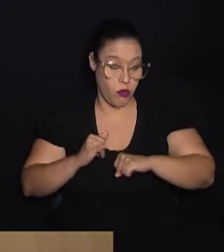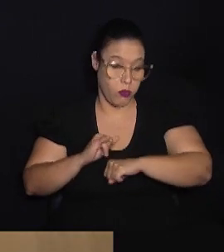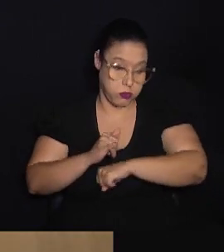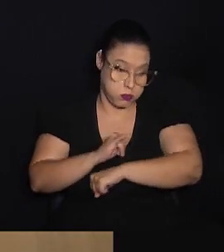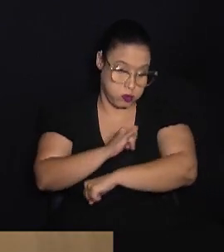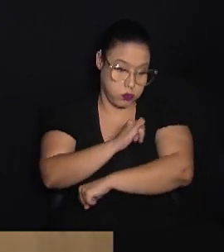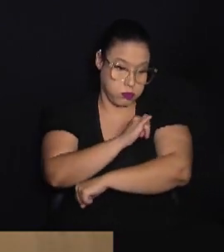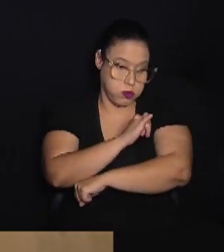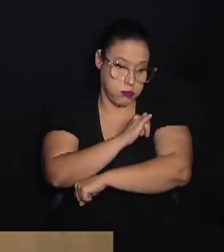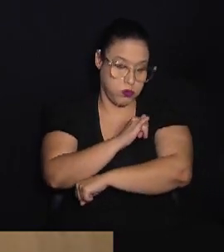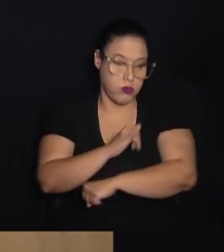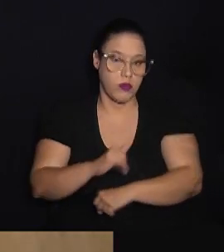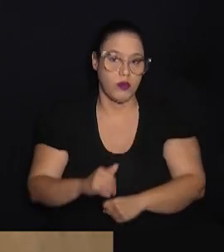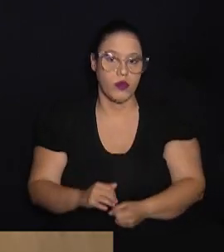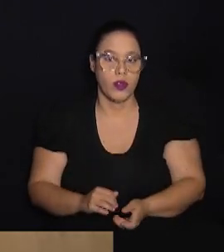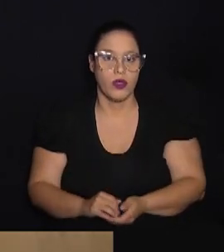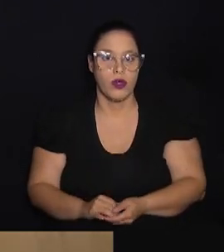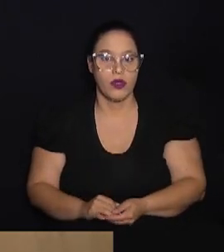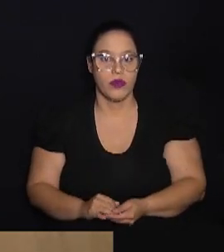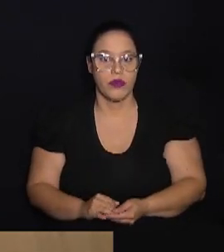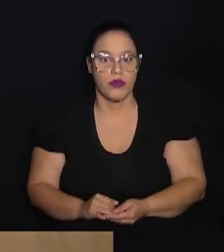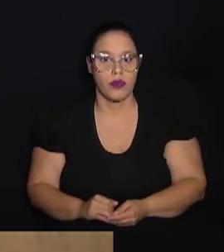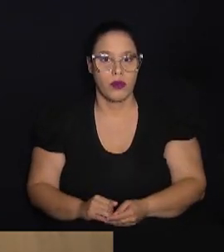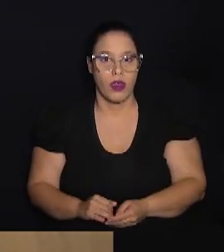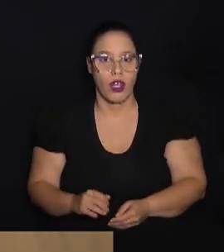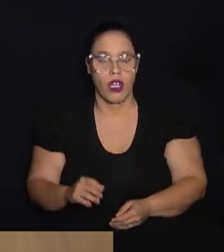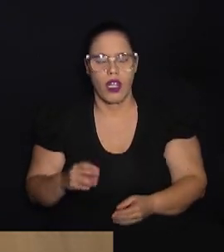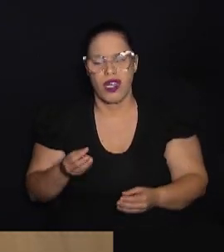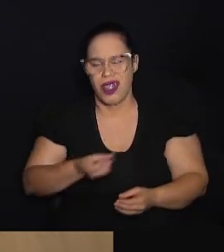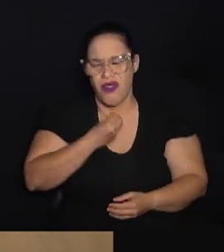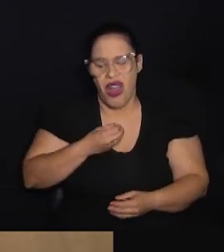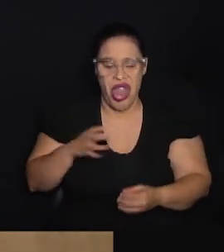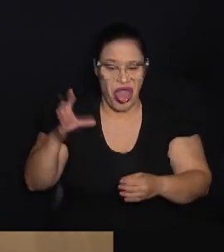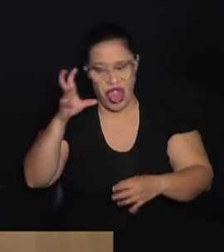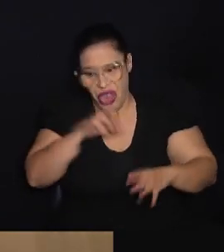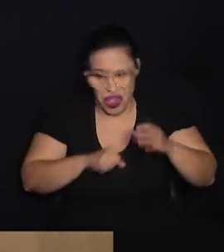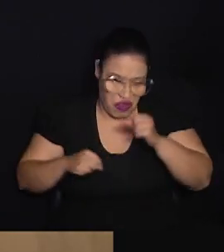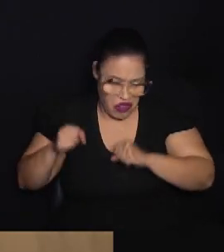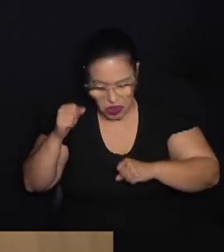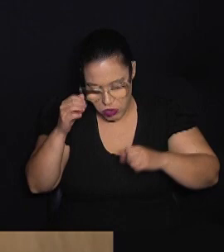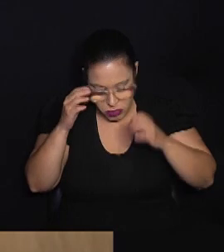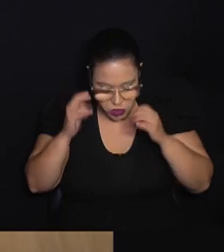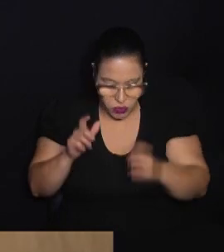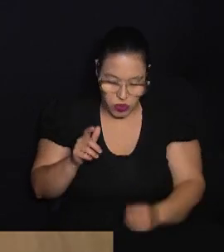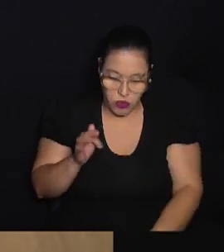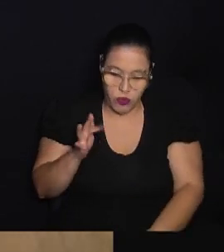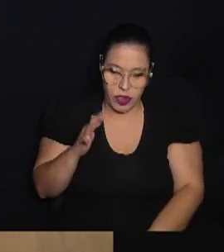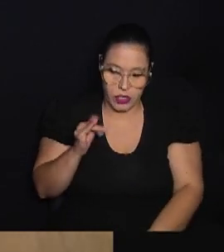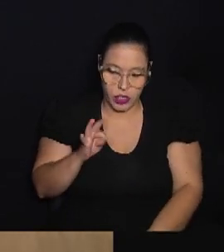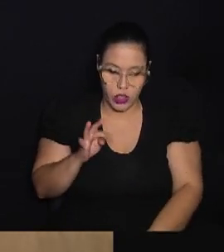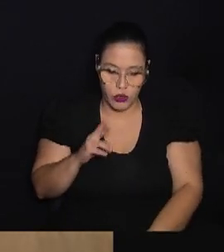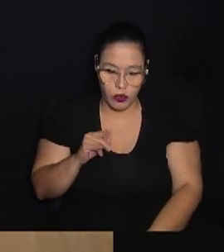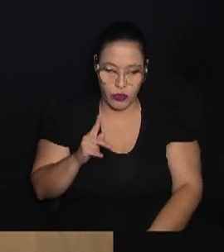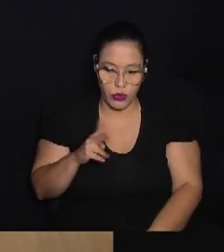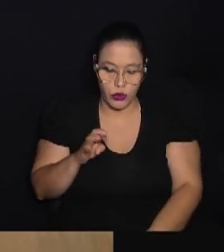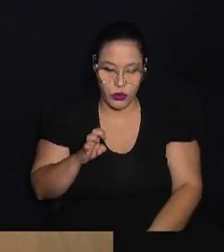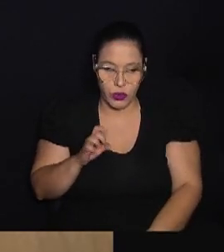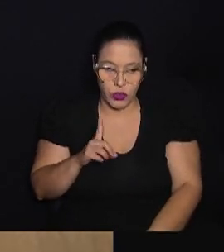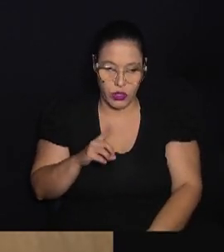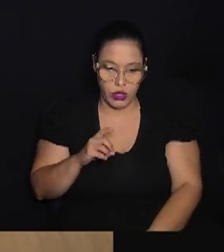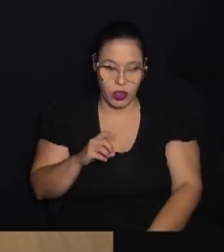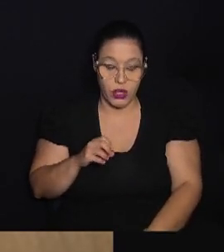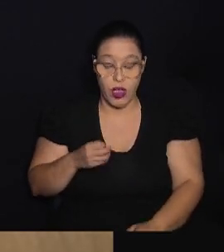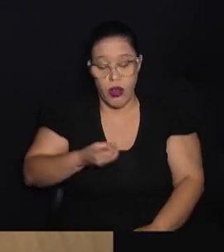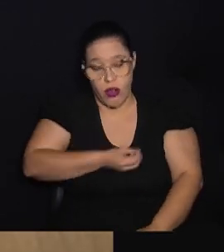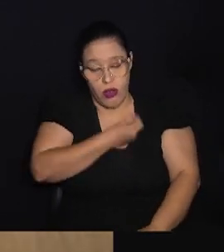receita milagrosa. Por mais que a gente tenha essa vida atribulada, né, que o fast food está aí, o nosso estilo de